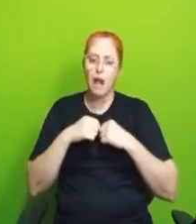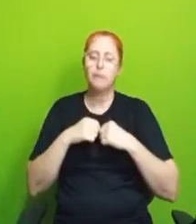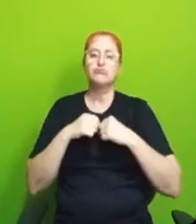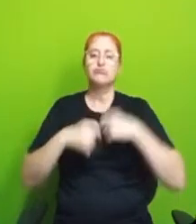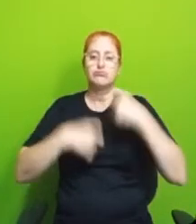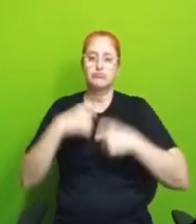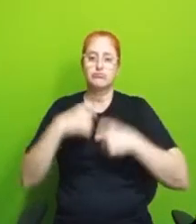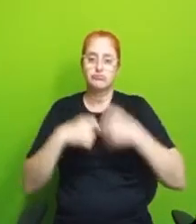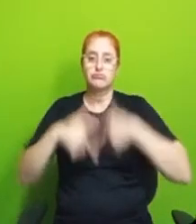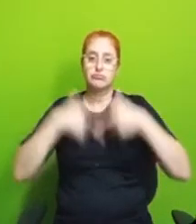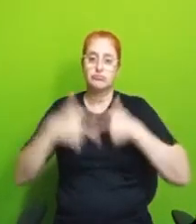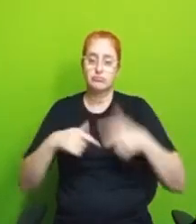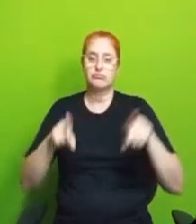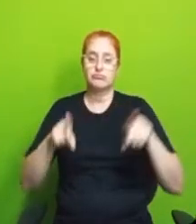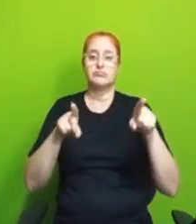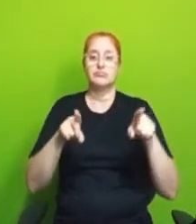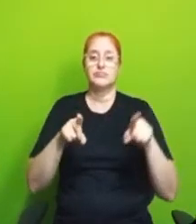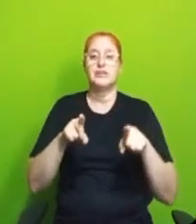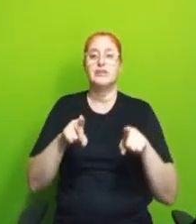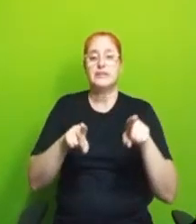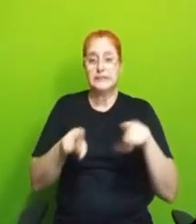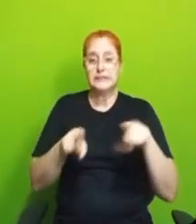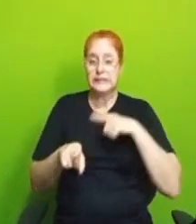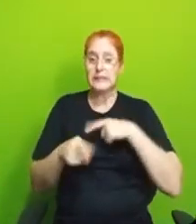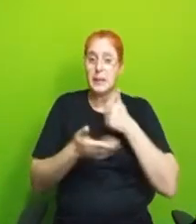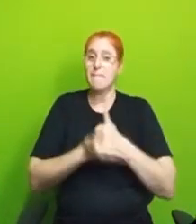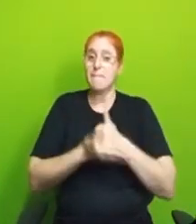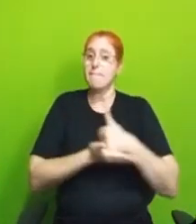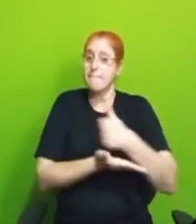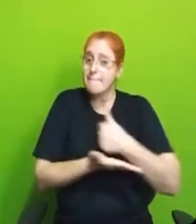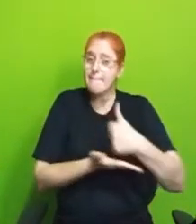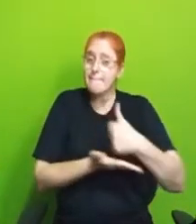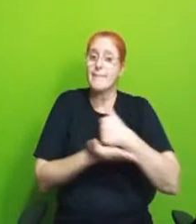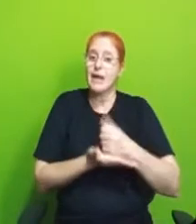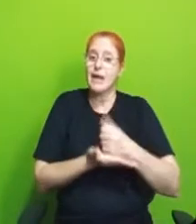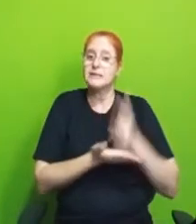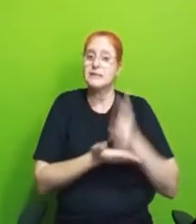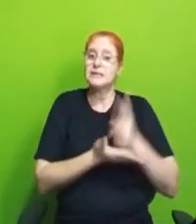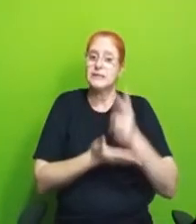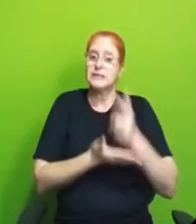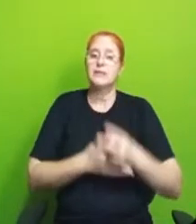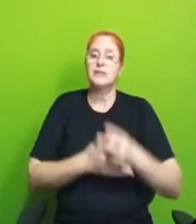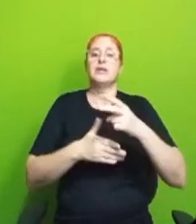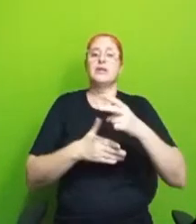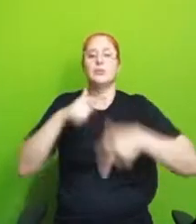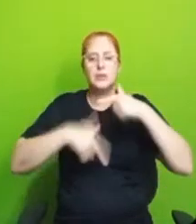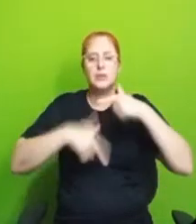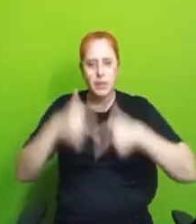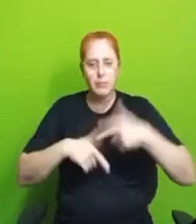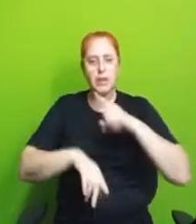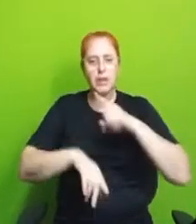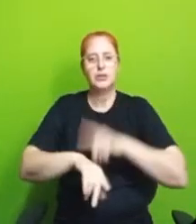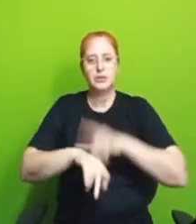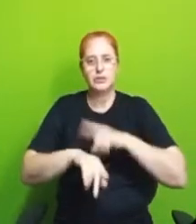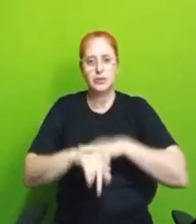se sustenta na apropriação permanente do tempo e do trabalho não remunerado das mulheres.